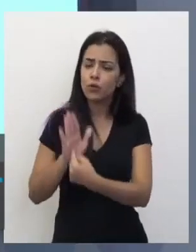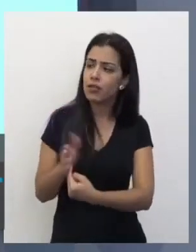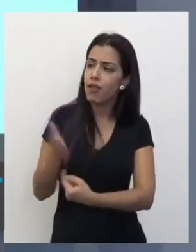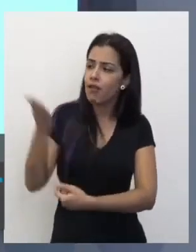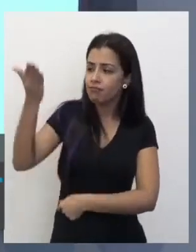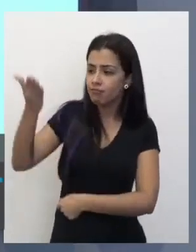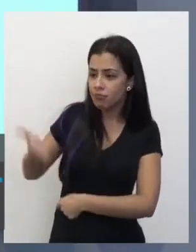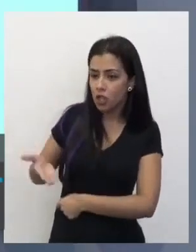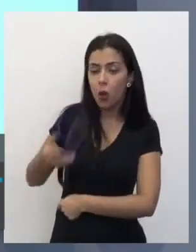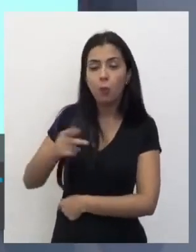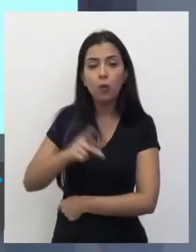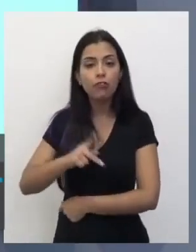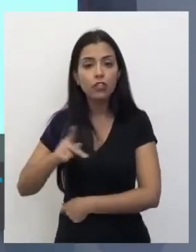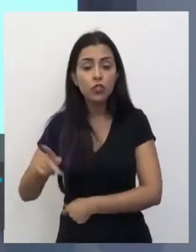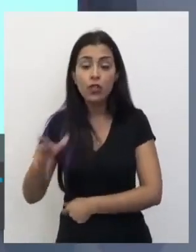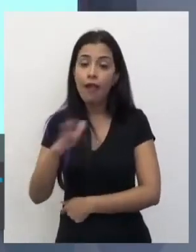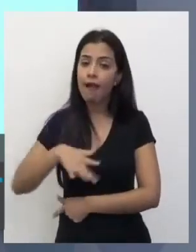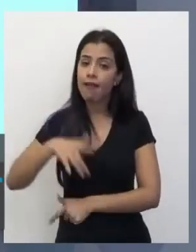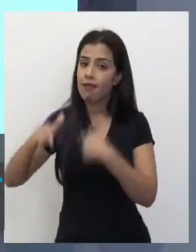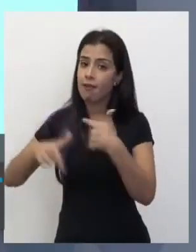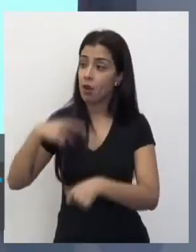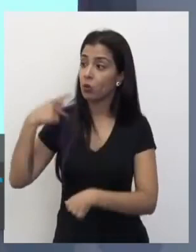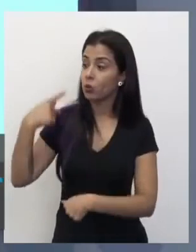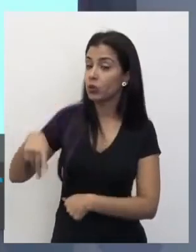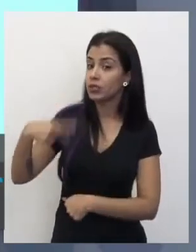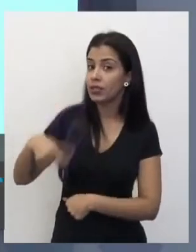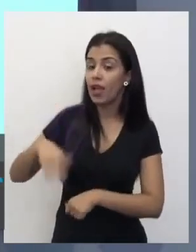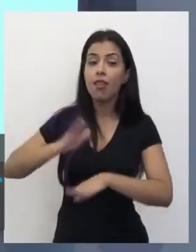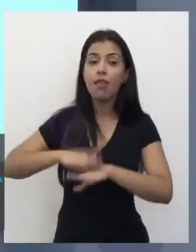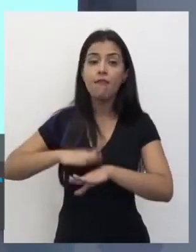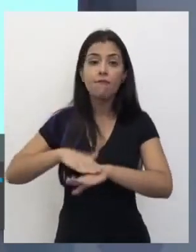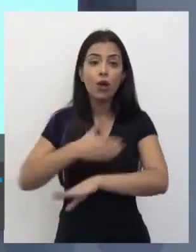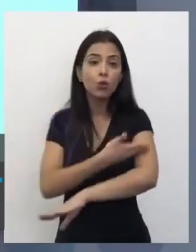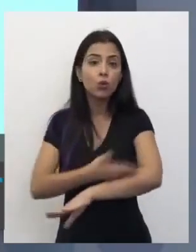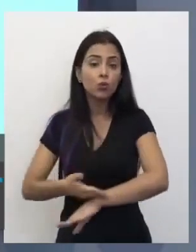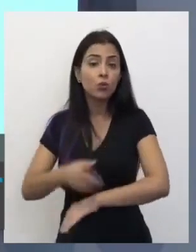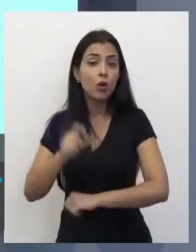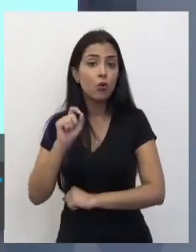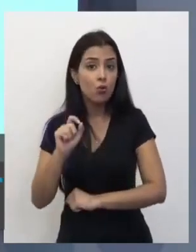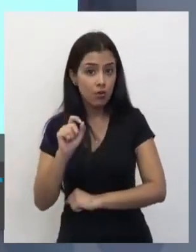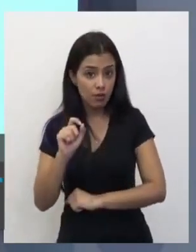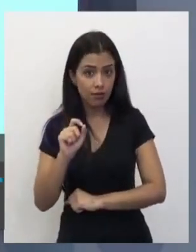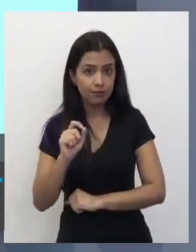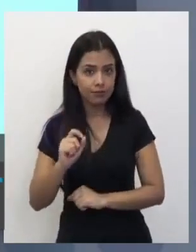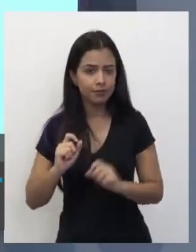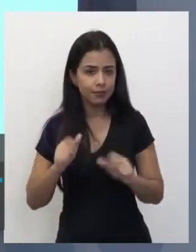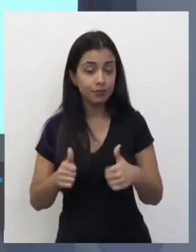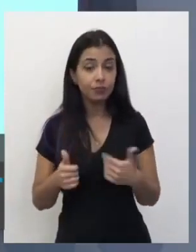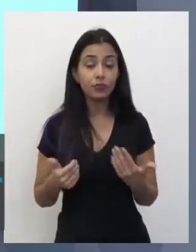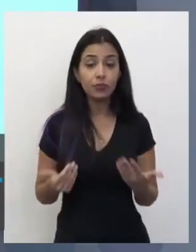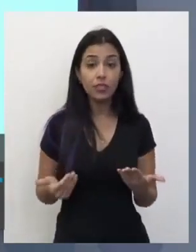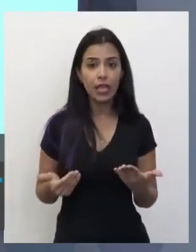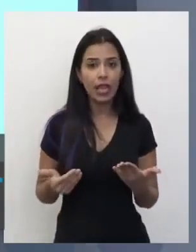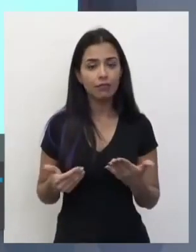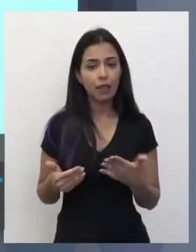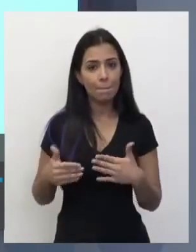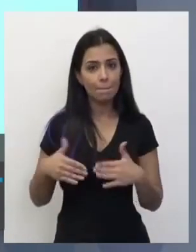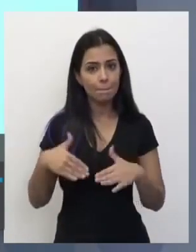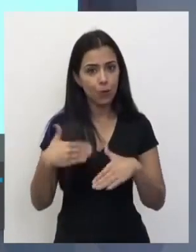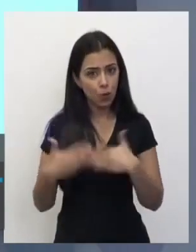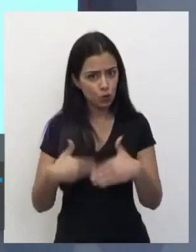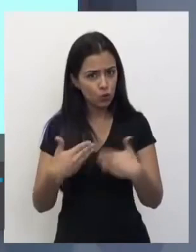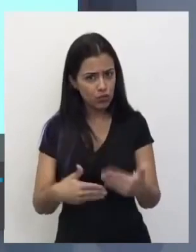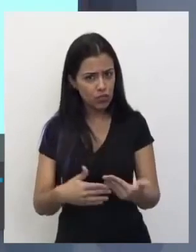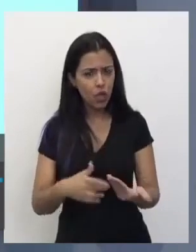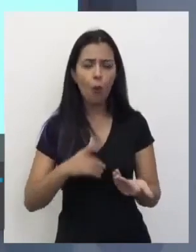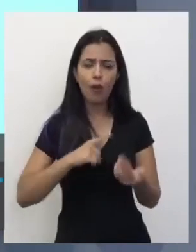falei qual é a área de trabalho dele, o que ele costuma fazer. E na parte de produção mesmo, aí teria um título